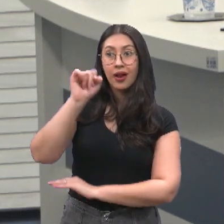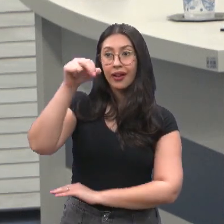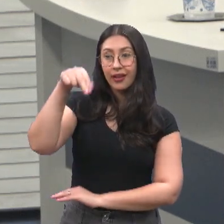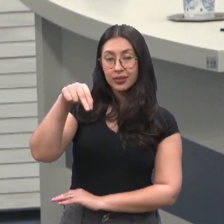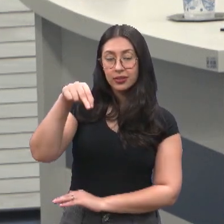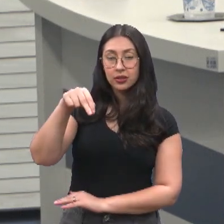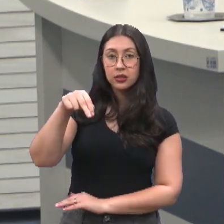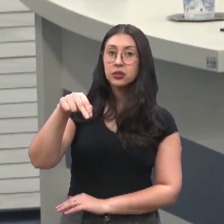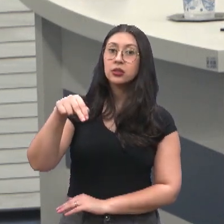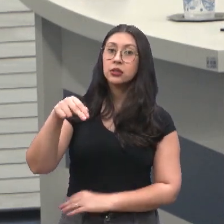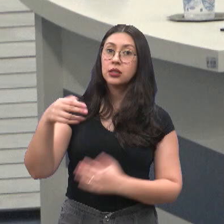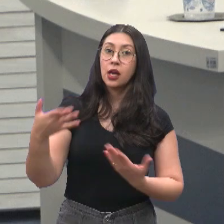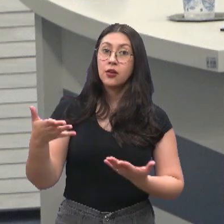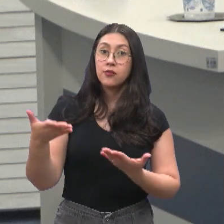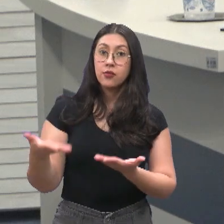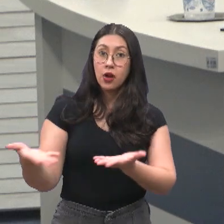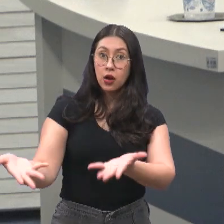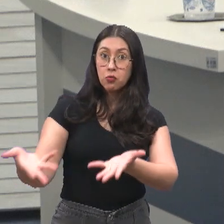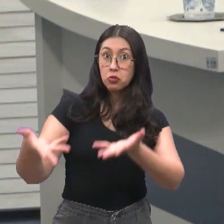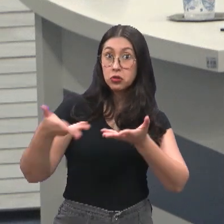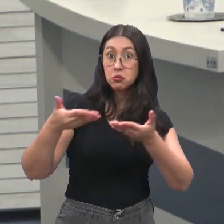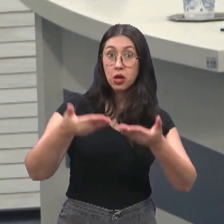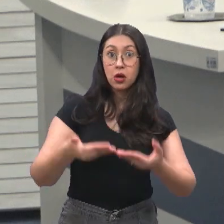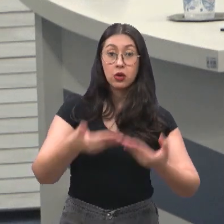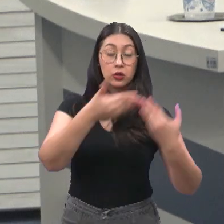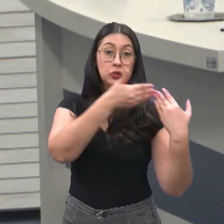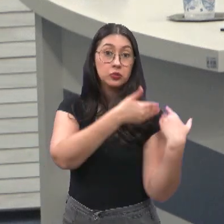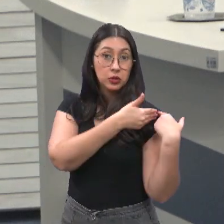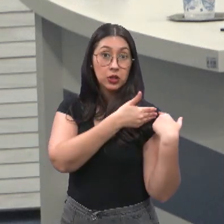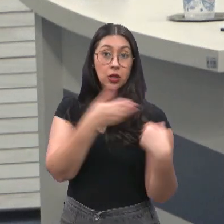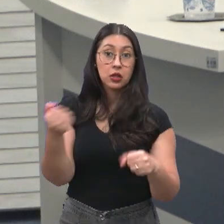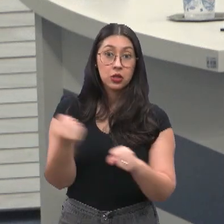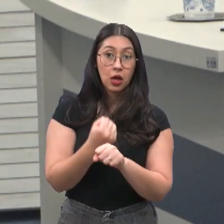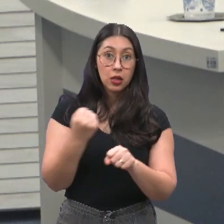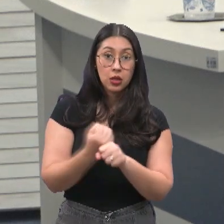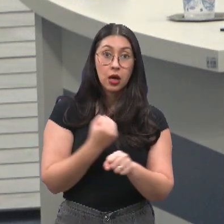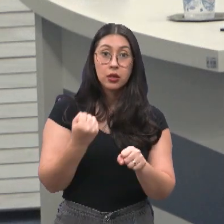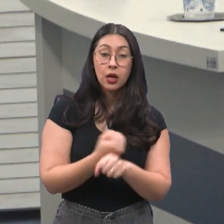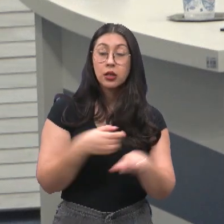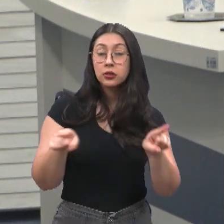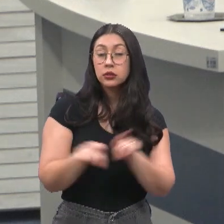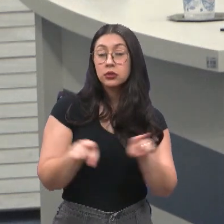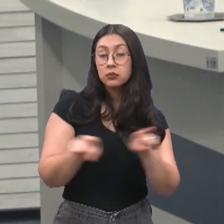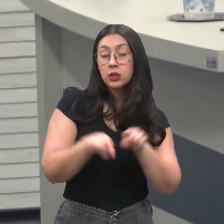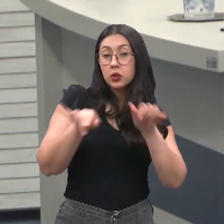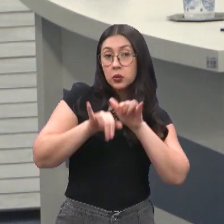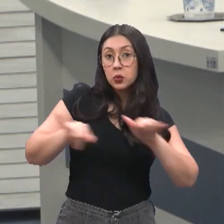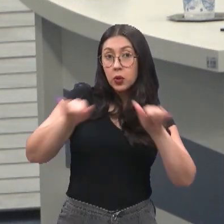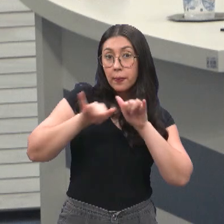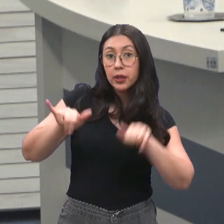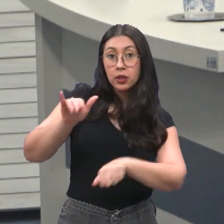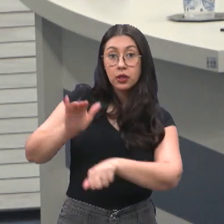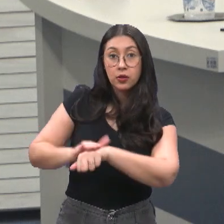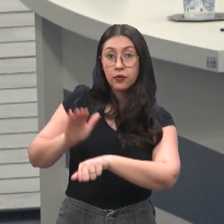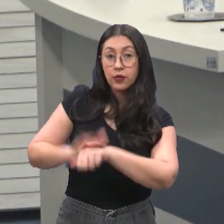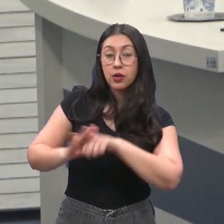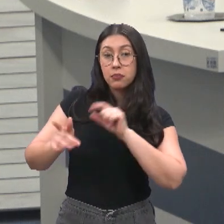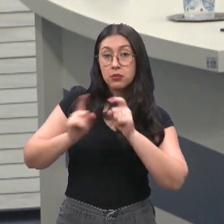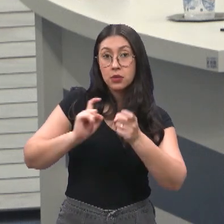a Superintendência da Infraestrutura Rodoviária, comunica que realizará uma